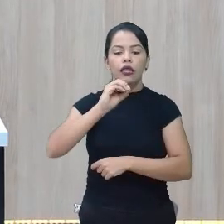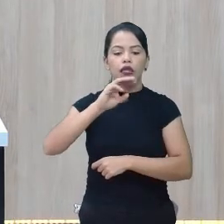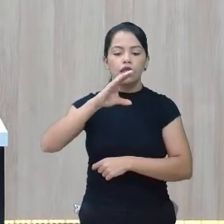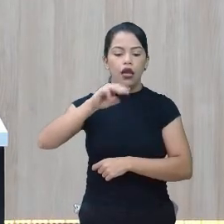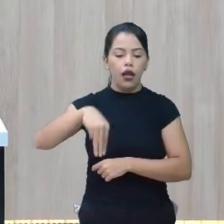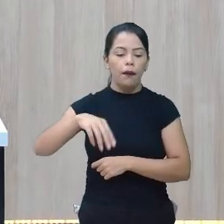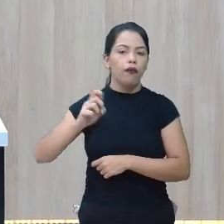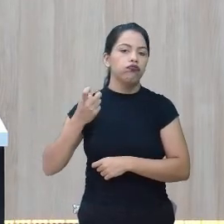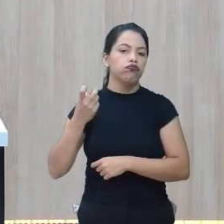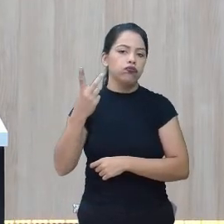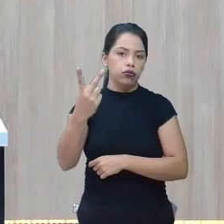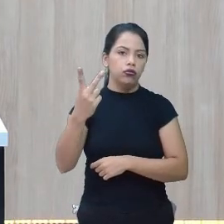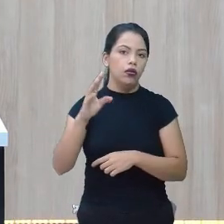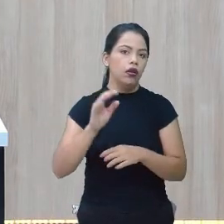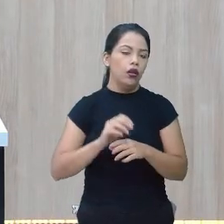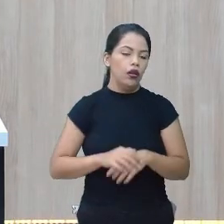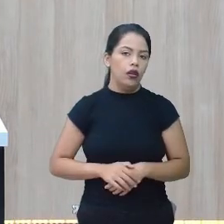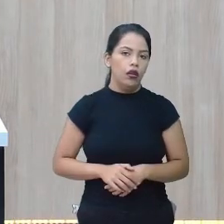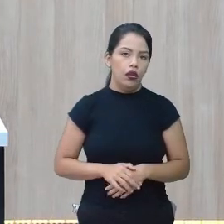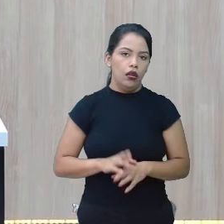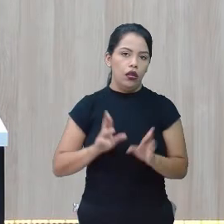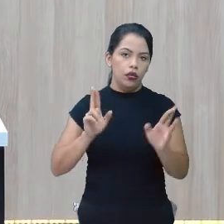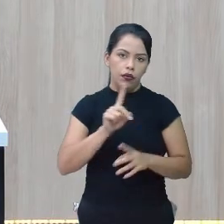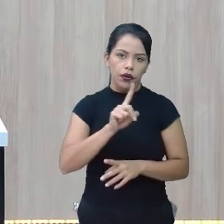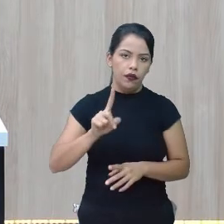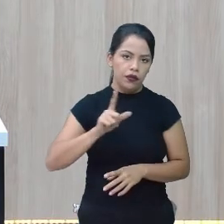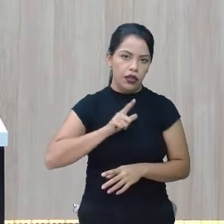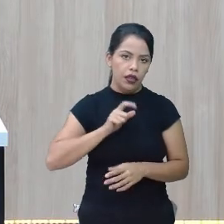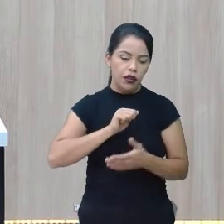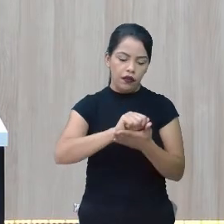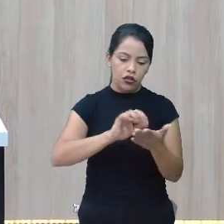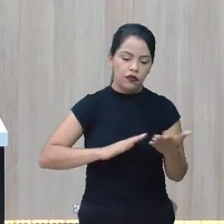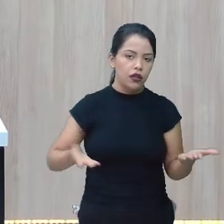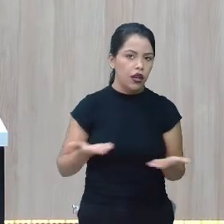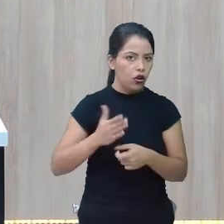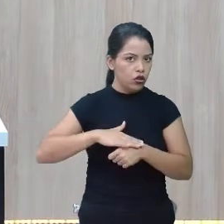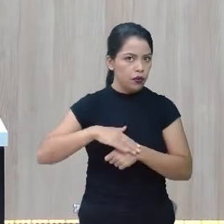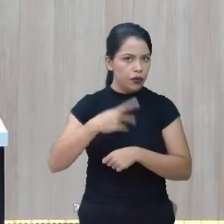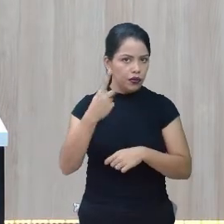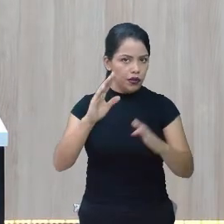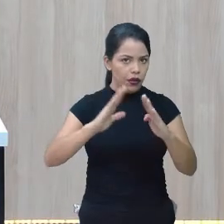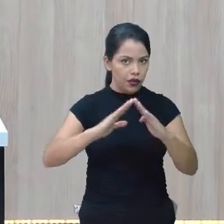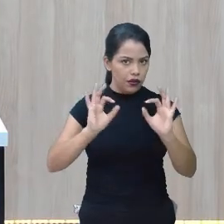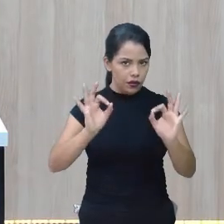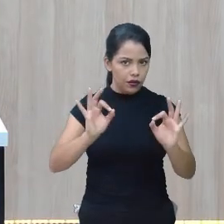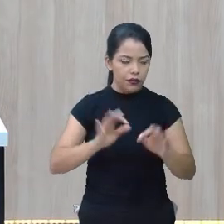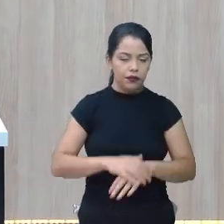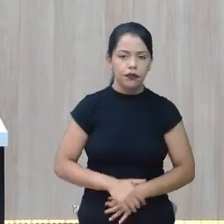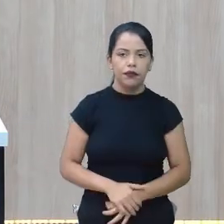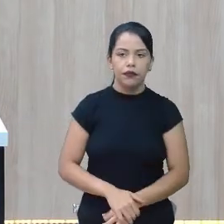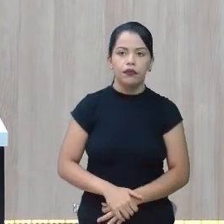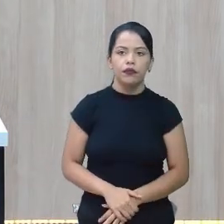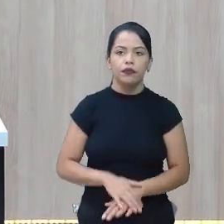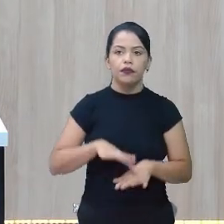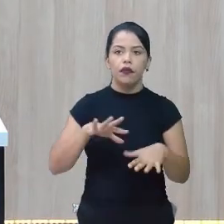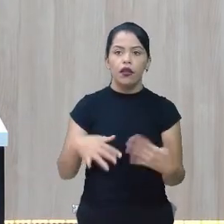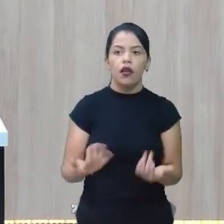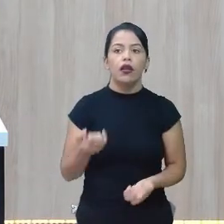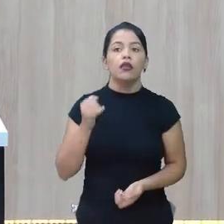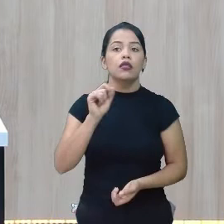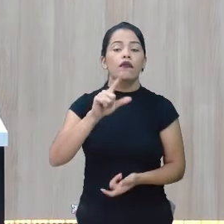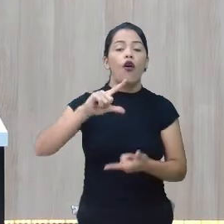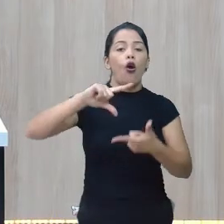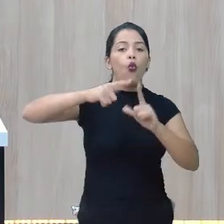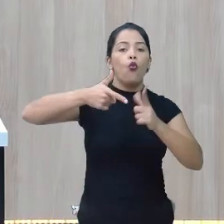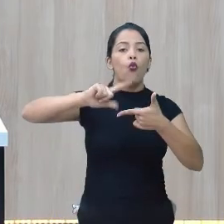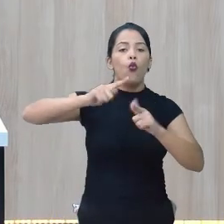cúbicos aí, tá certo? Espero que você tenha feito essa atividade nesse momento aí na sua casa, tá bom? E se fosse um